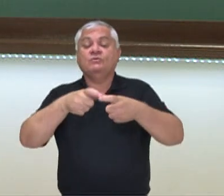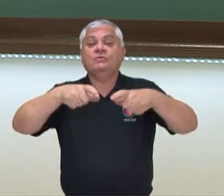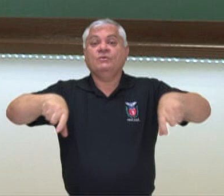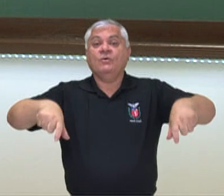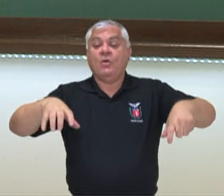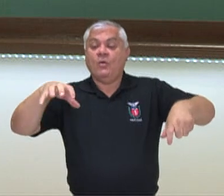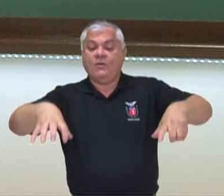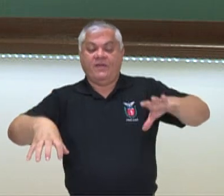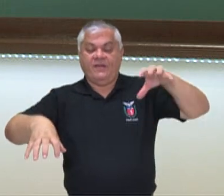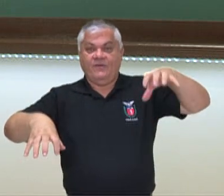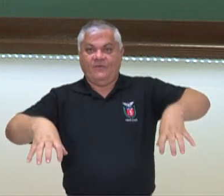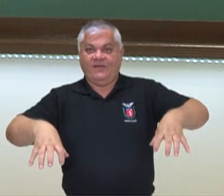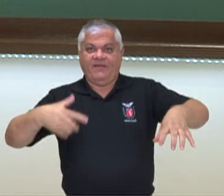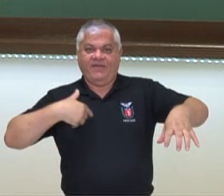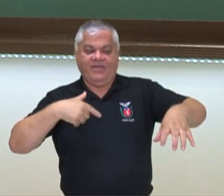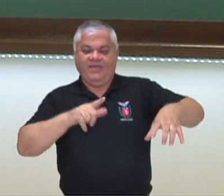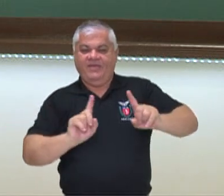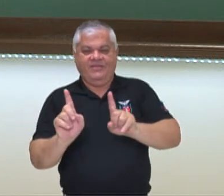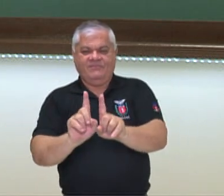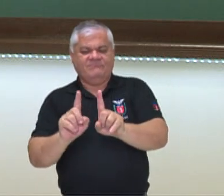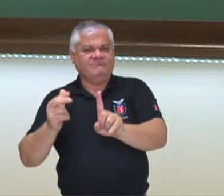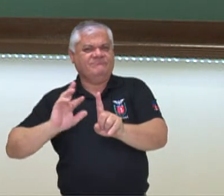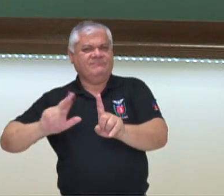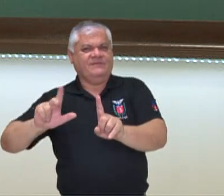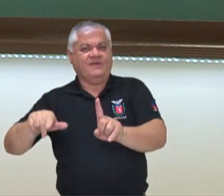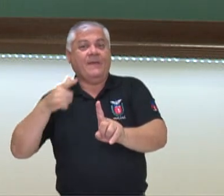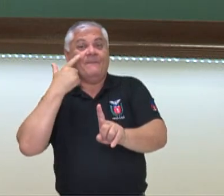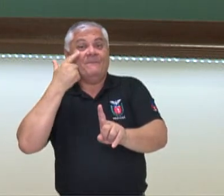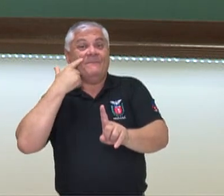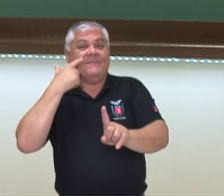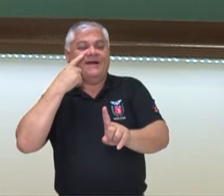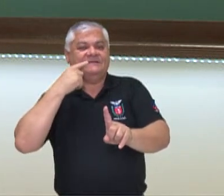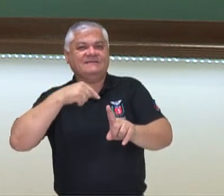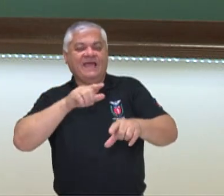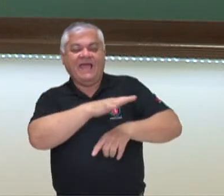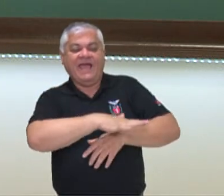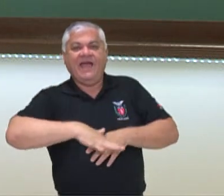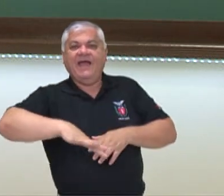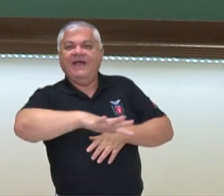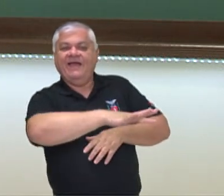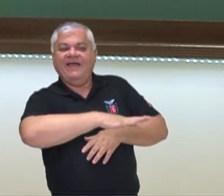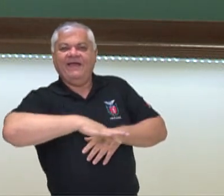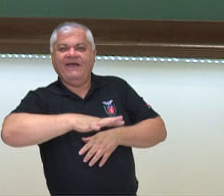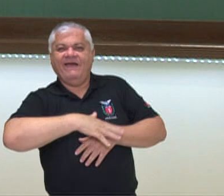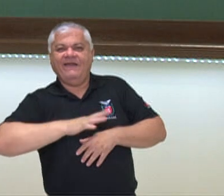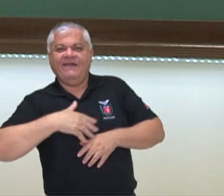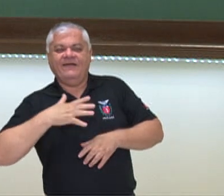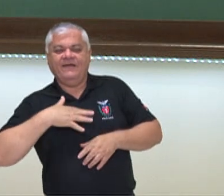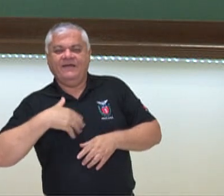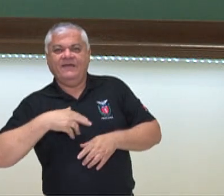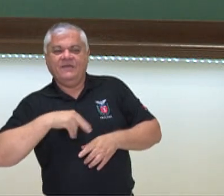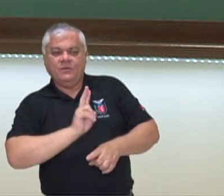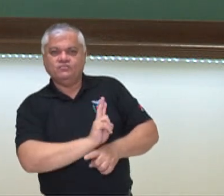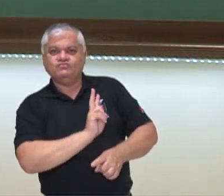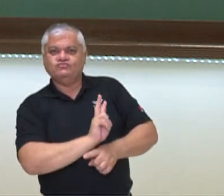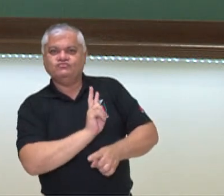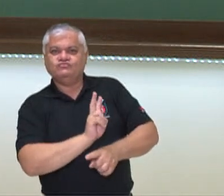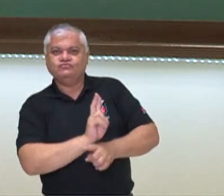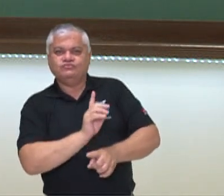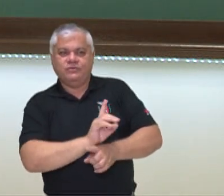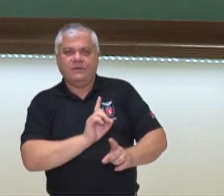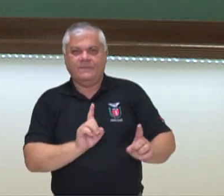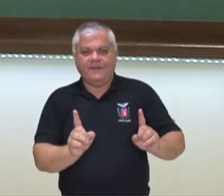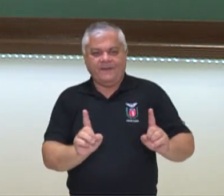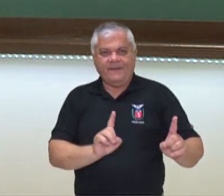referência não é o jogador do adversário, mas uma área do campo que eu tenho que cobrir. Então, toda vez